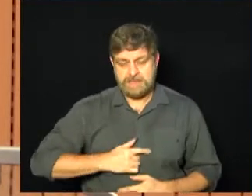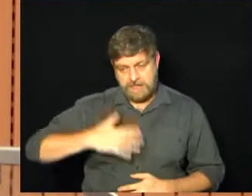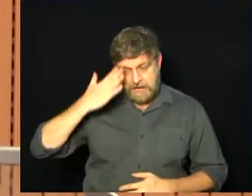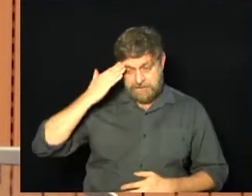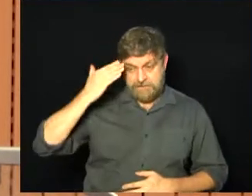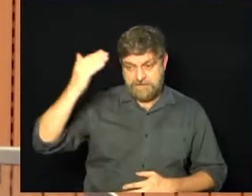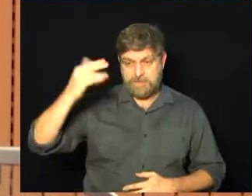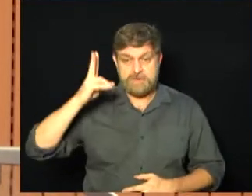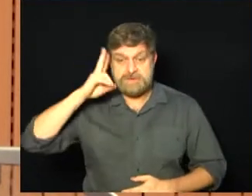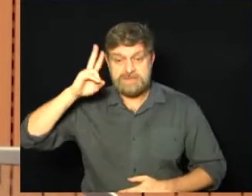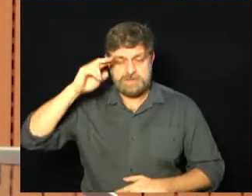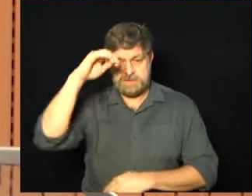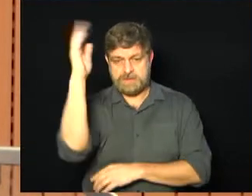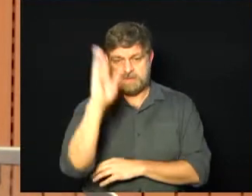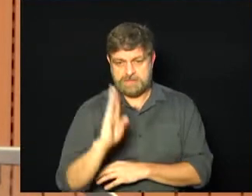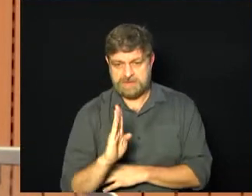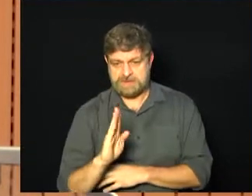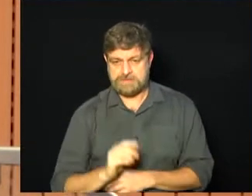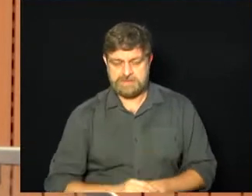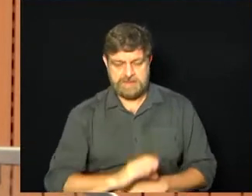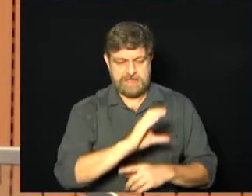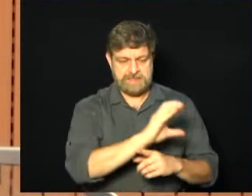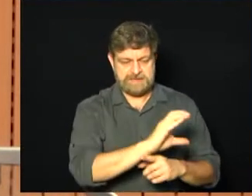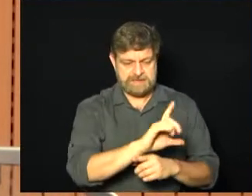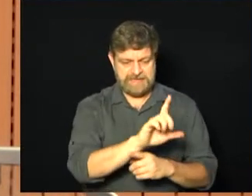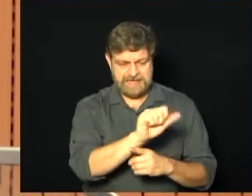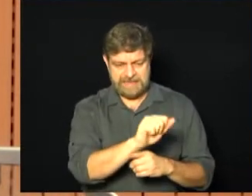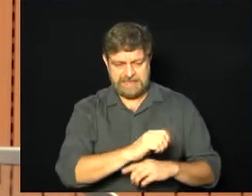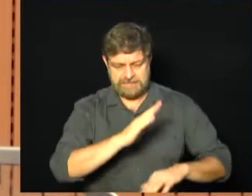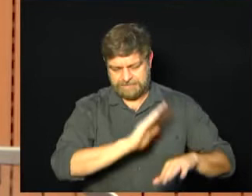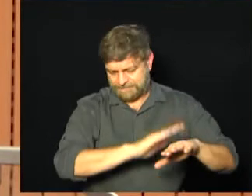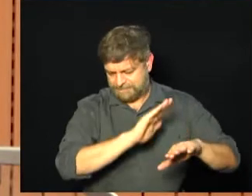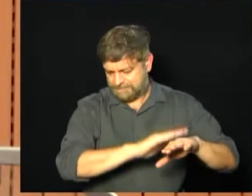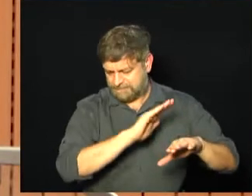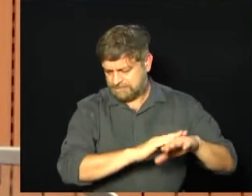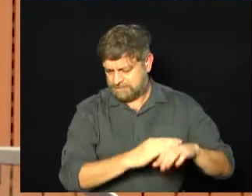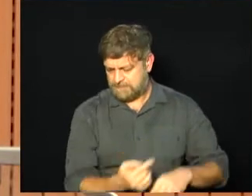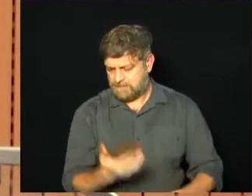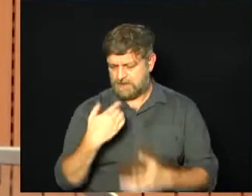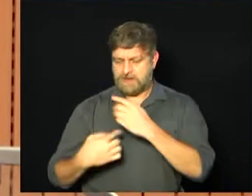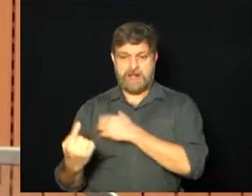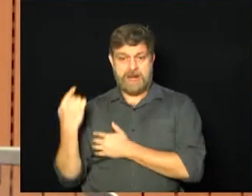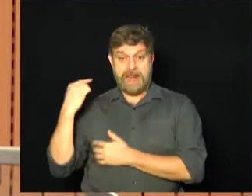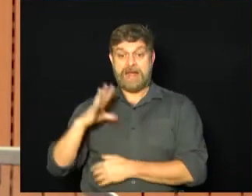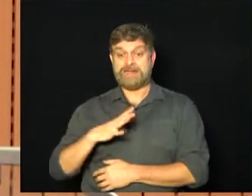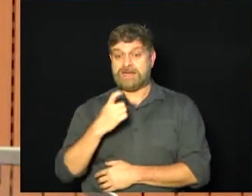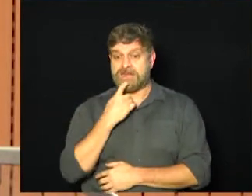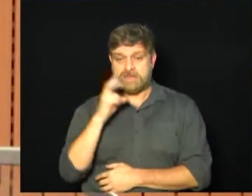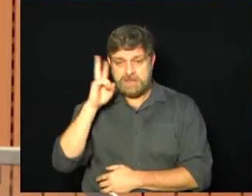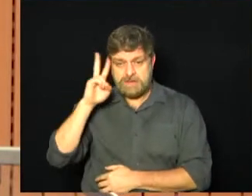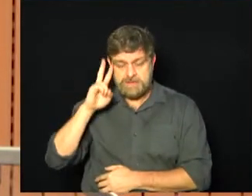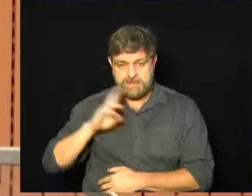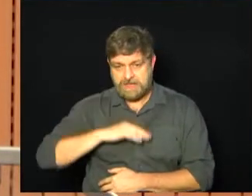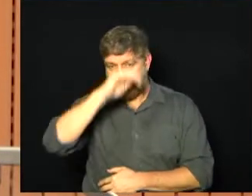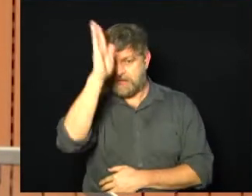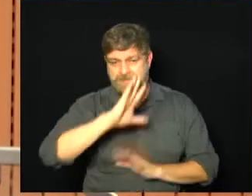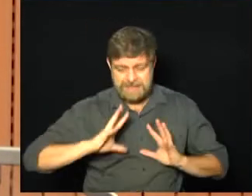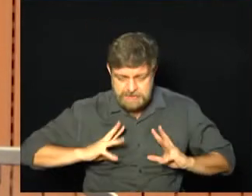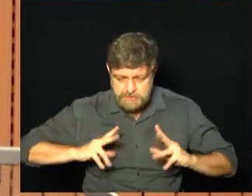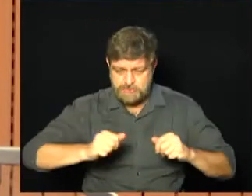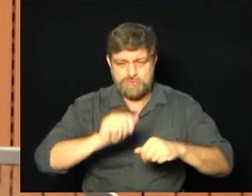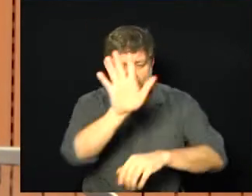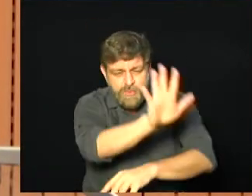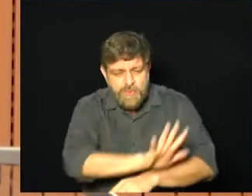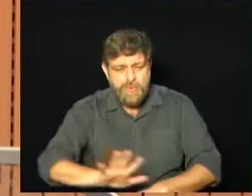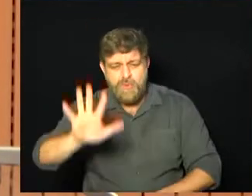destaque na história do Brasil. Então o CCLA fez muita diferença no passado de Campinas, mas também de todo o Brasil, não só